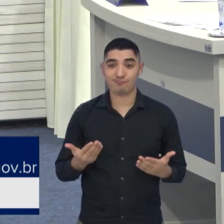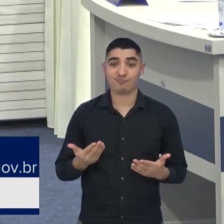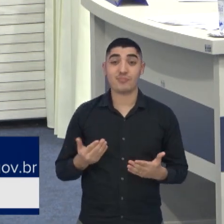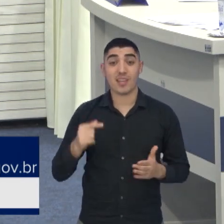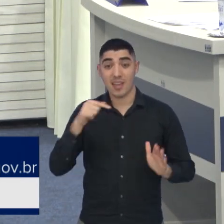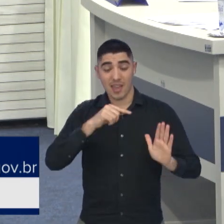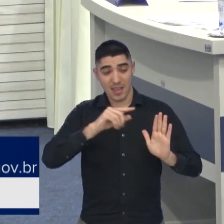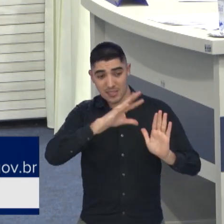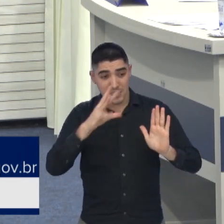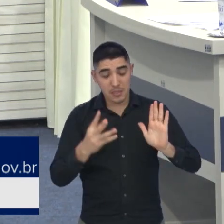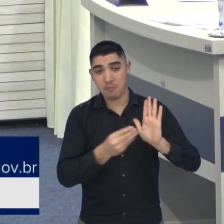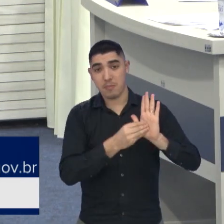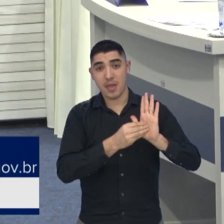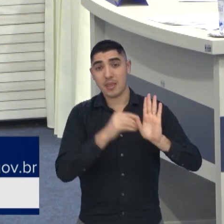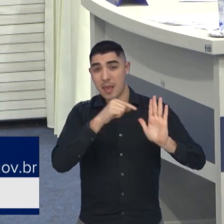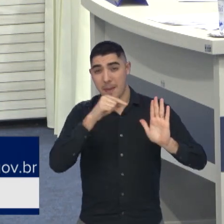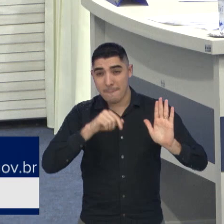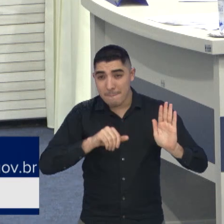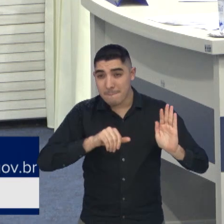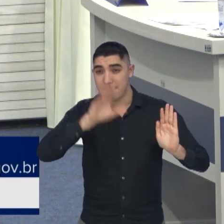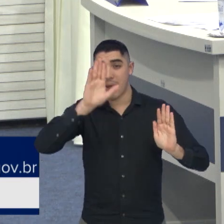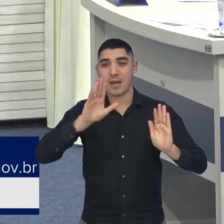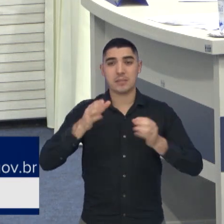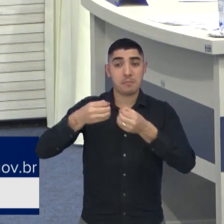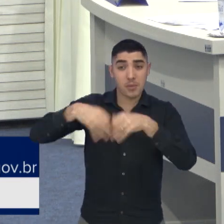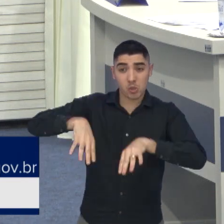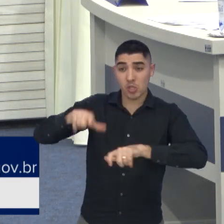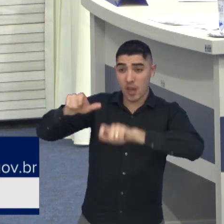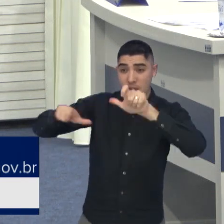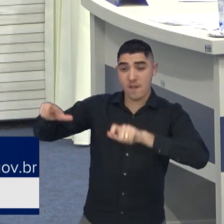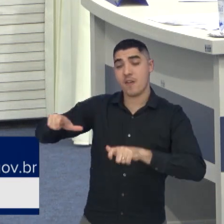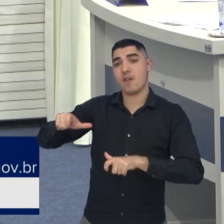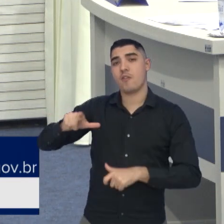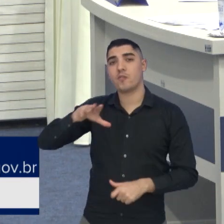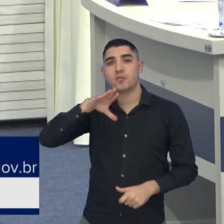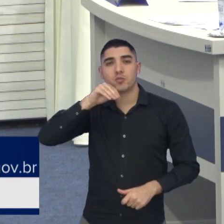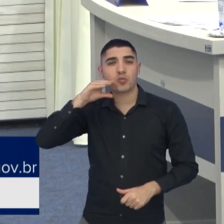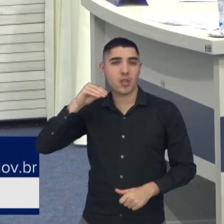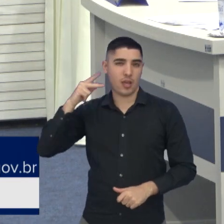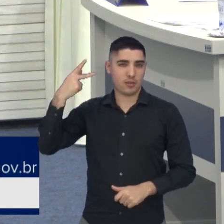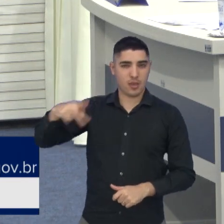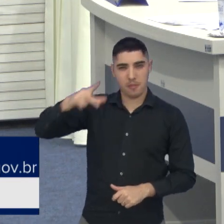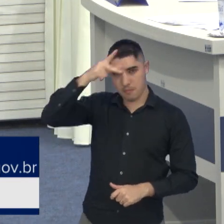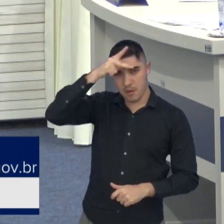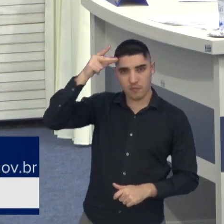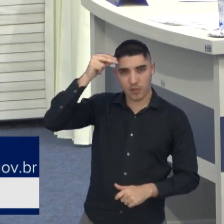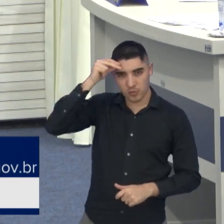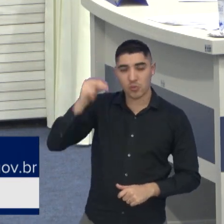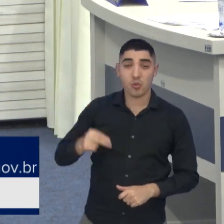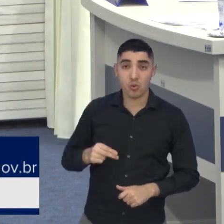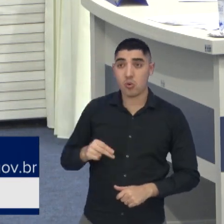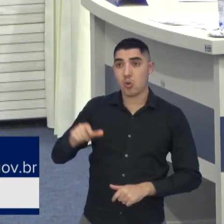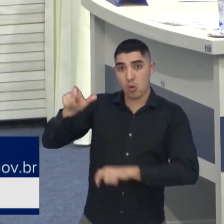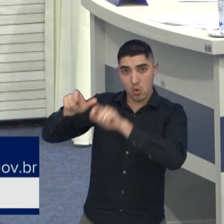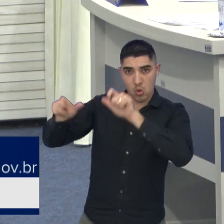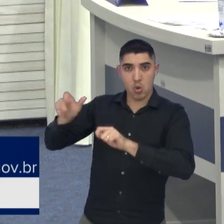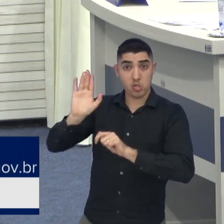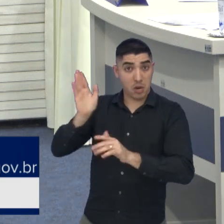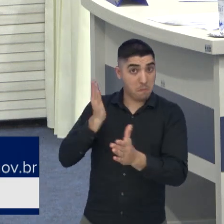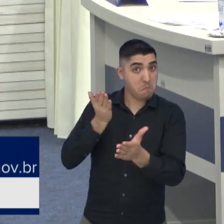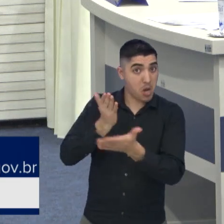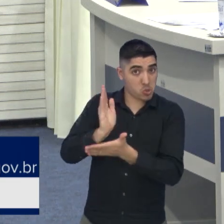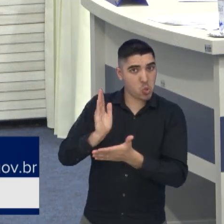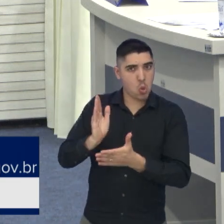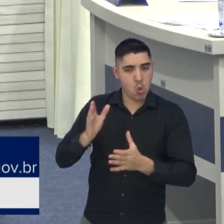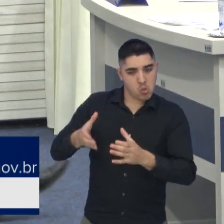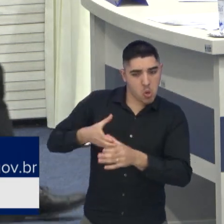que mais prejudicava os funcionários de carreira da prefeitura, os funcionários concursários,